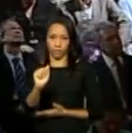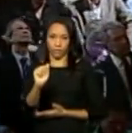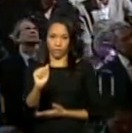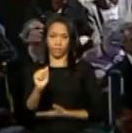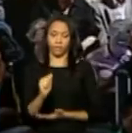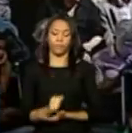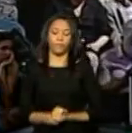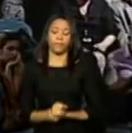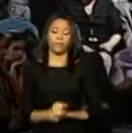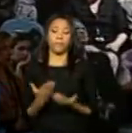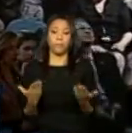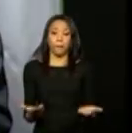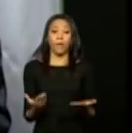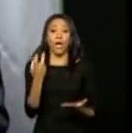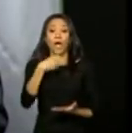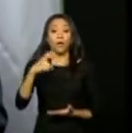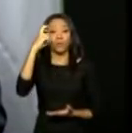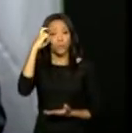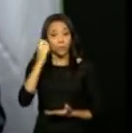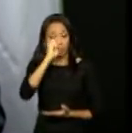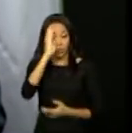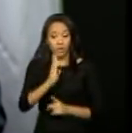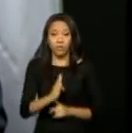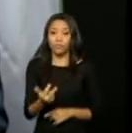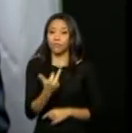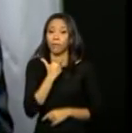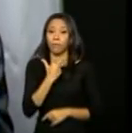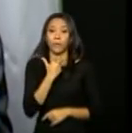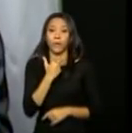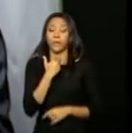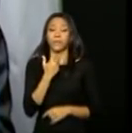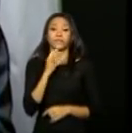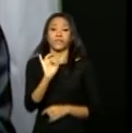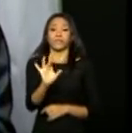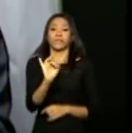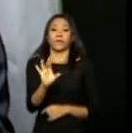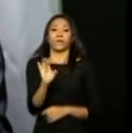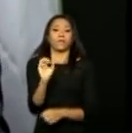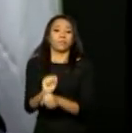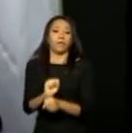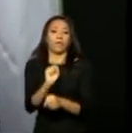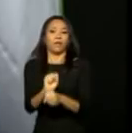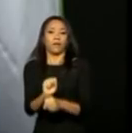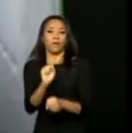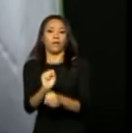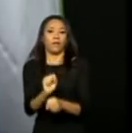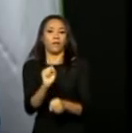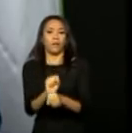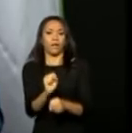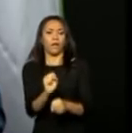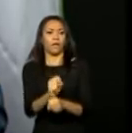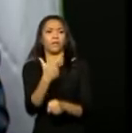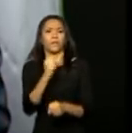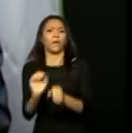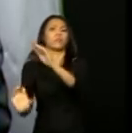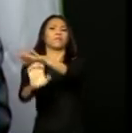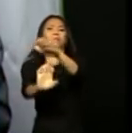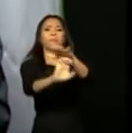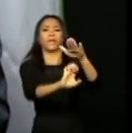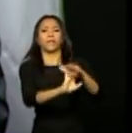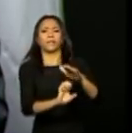A cultura brasileira não pode ficar dependente dos departamentos de marketing das grandes corporações.